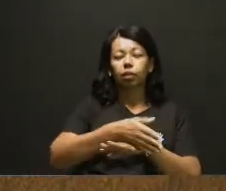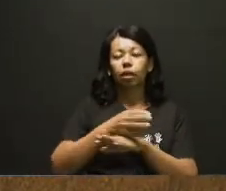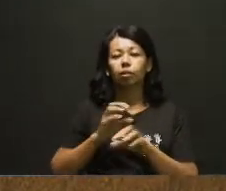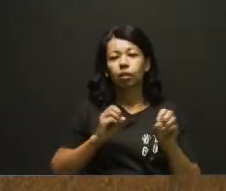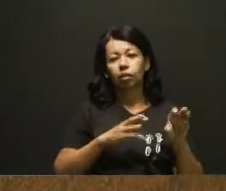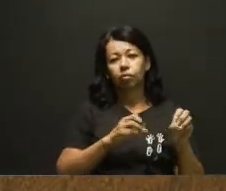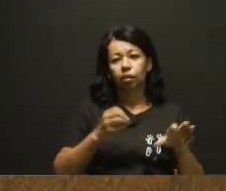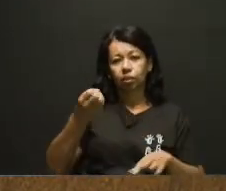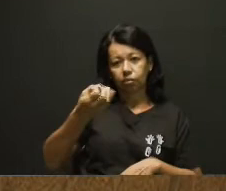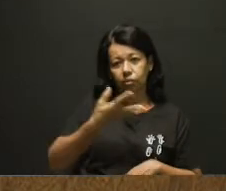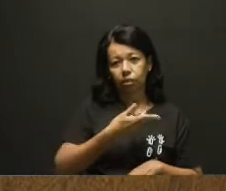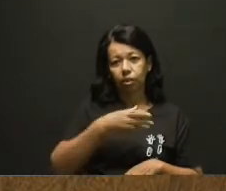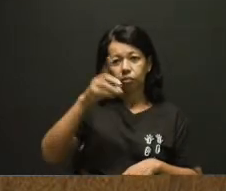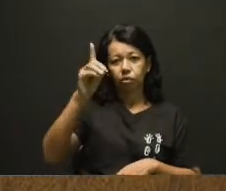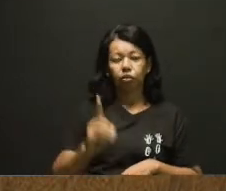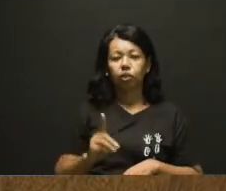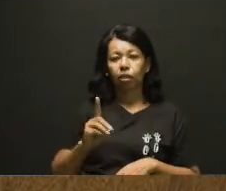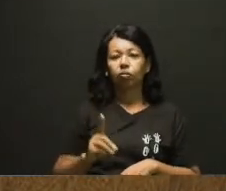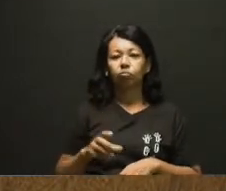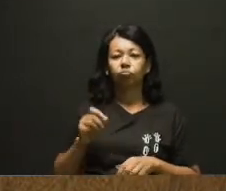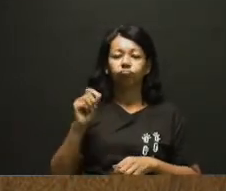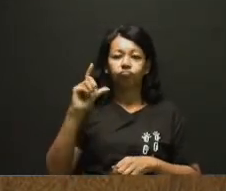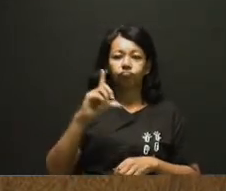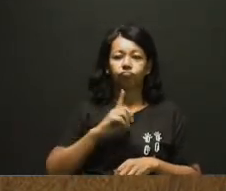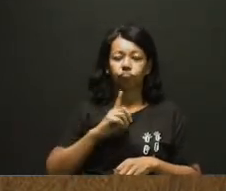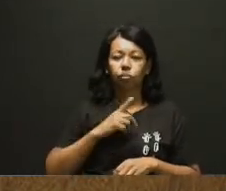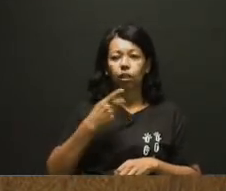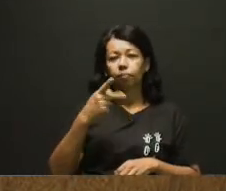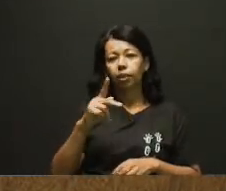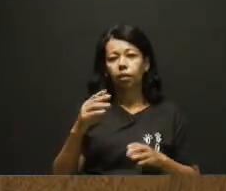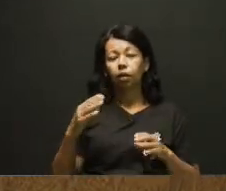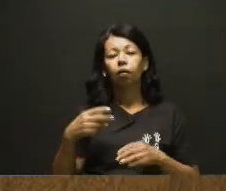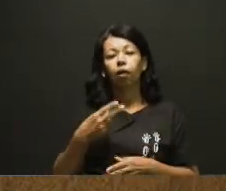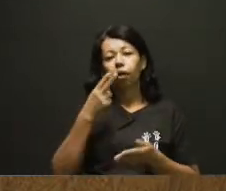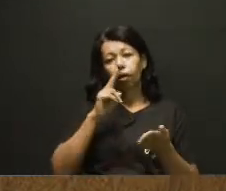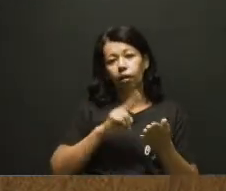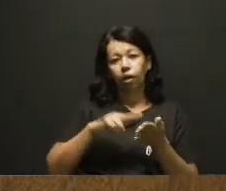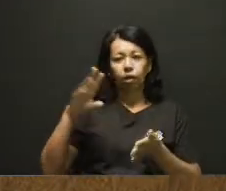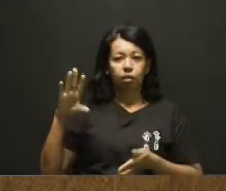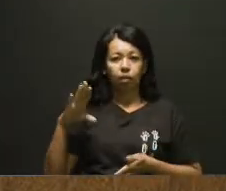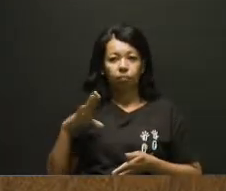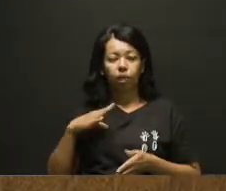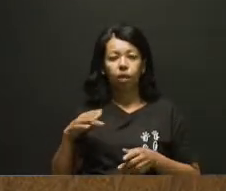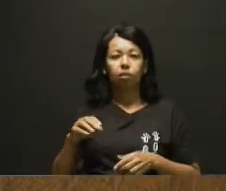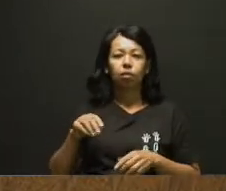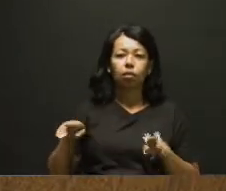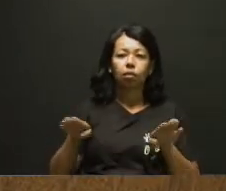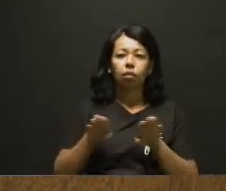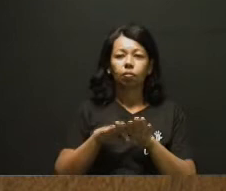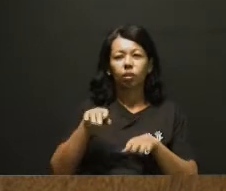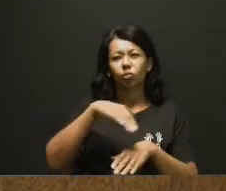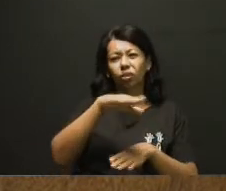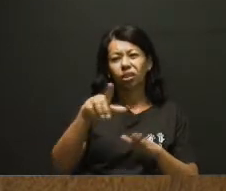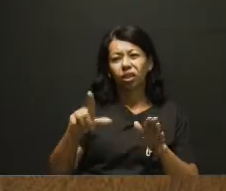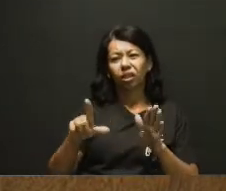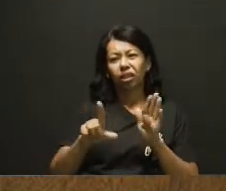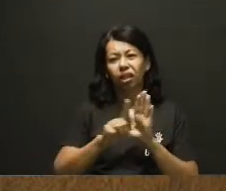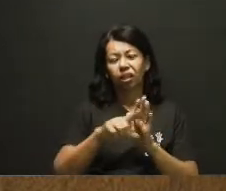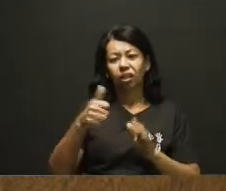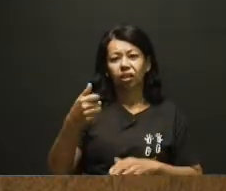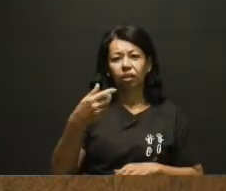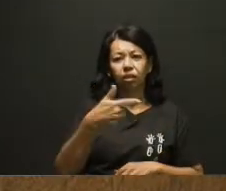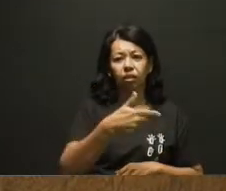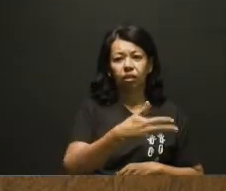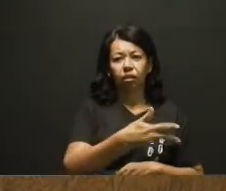de qualidade os direitos estabelecidos por nossa carta magna bem como todo disposto da lei 13 mil